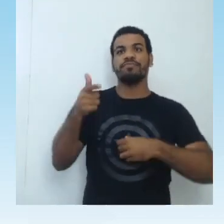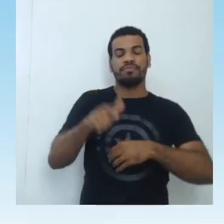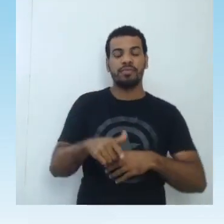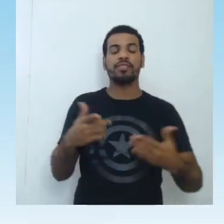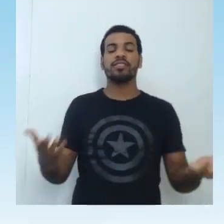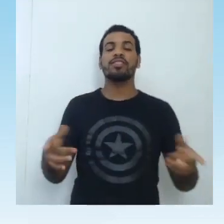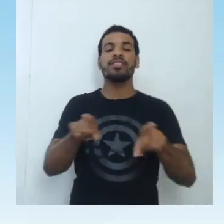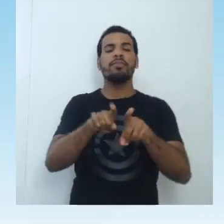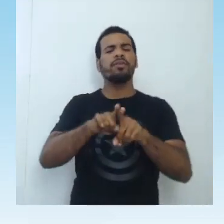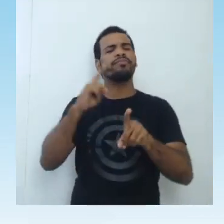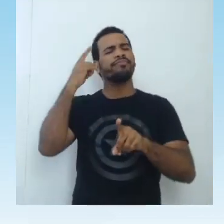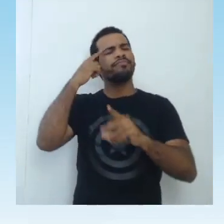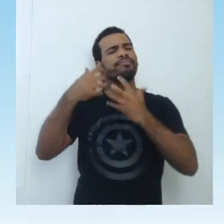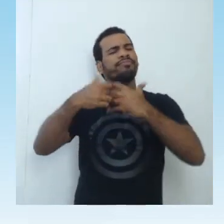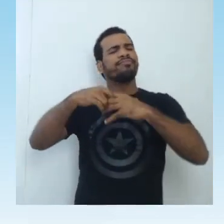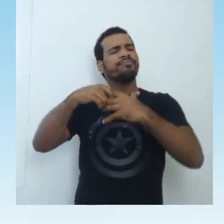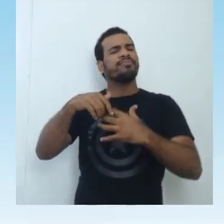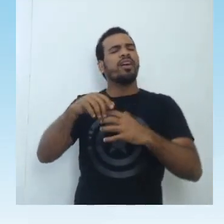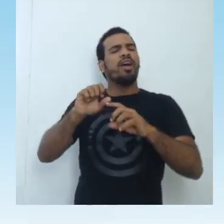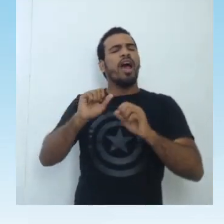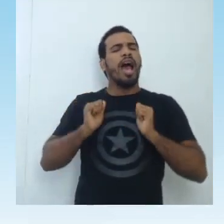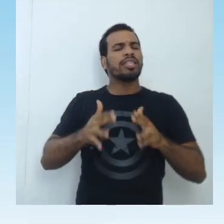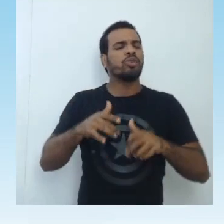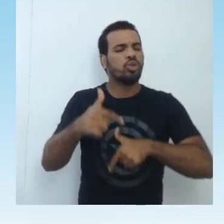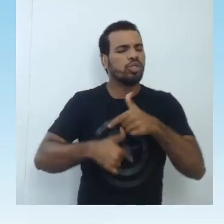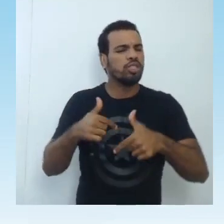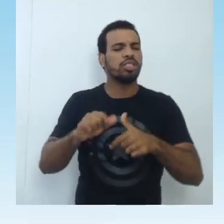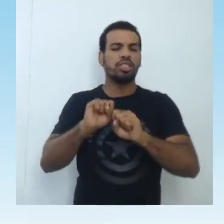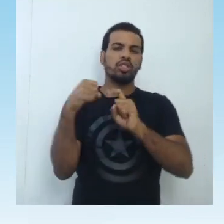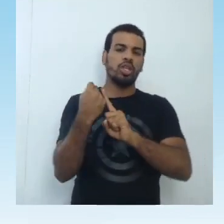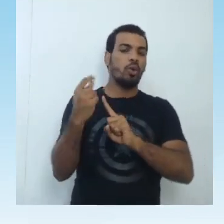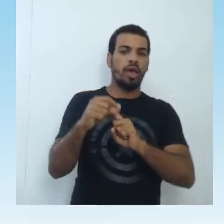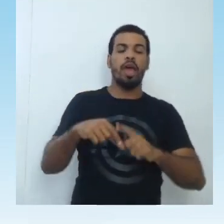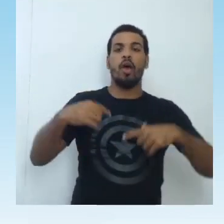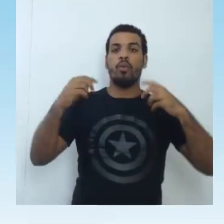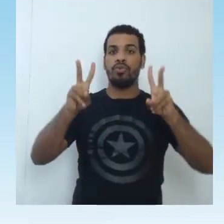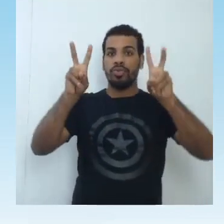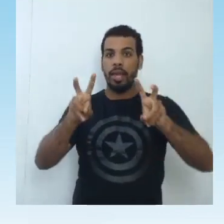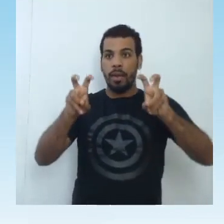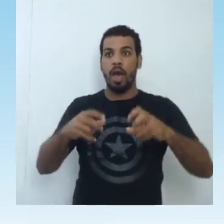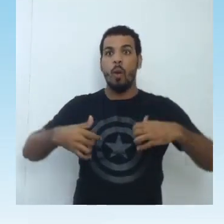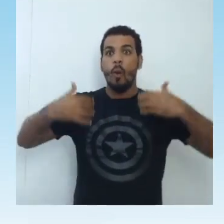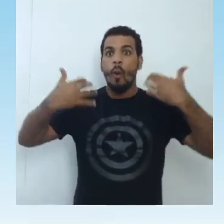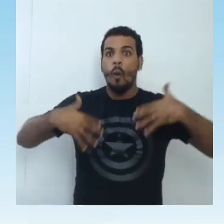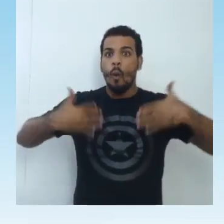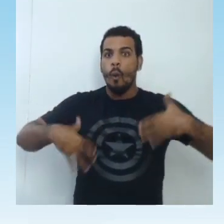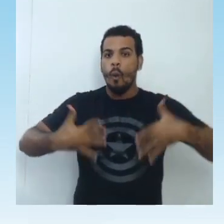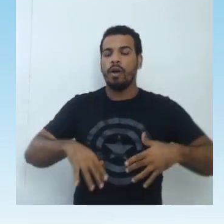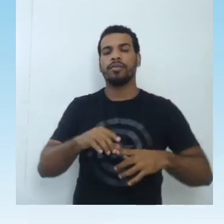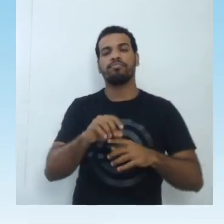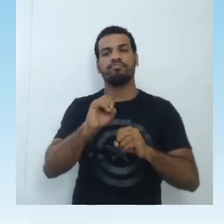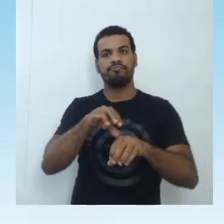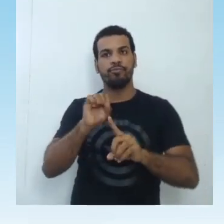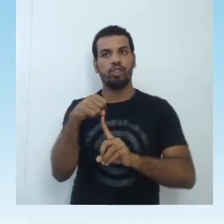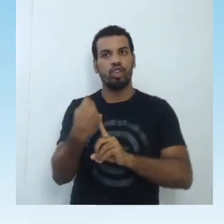faz com que a gente revise a ação social, que é um tema muito caro para o ensino da sociologia. Então vamos